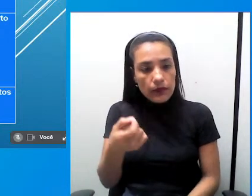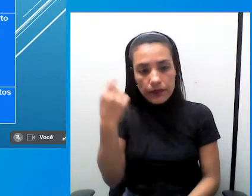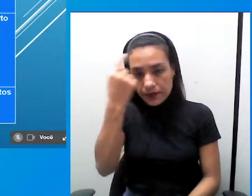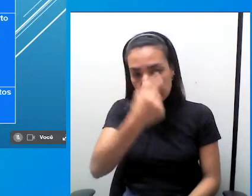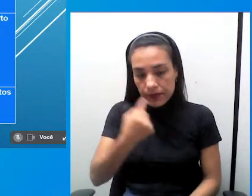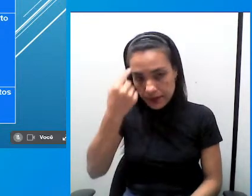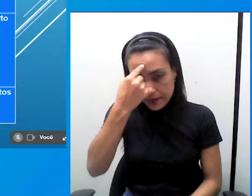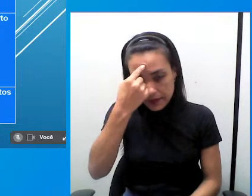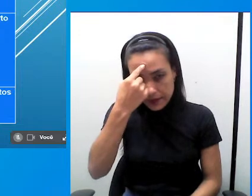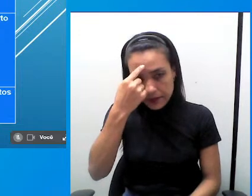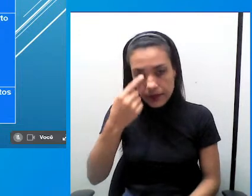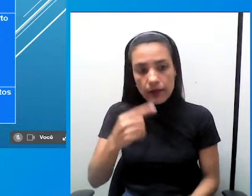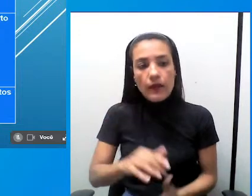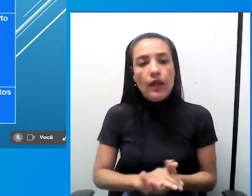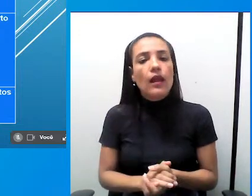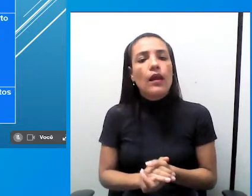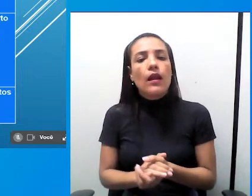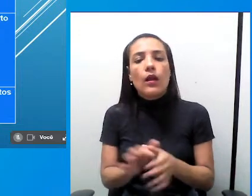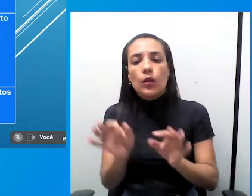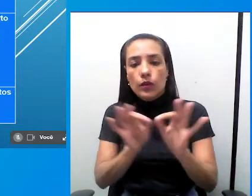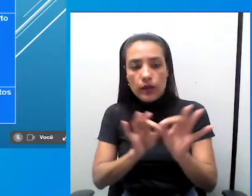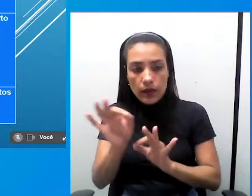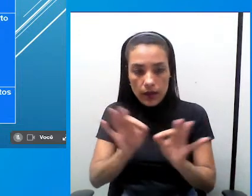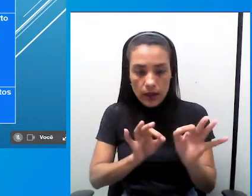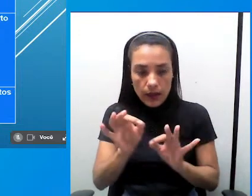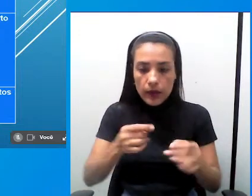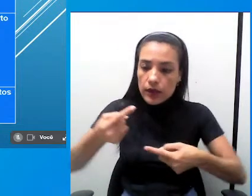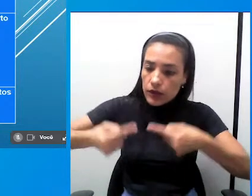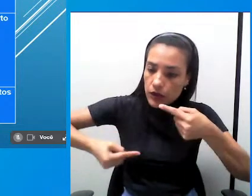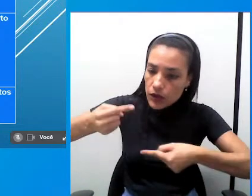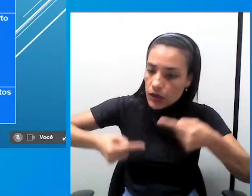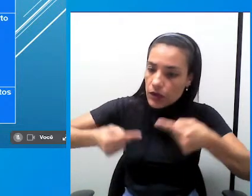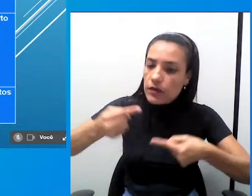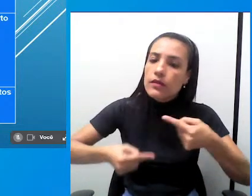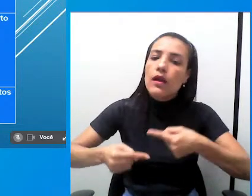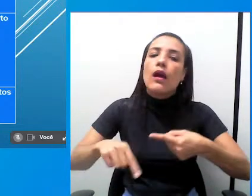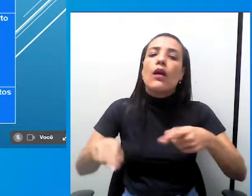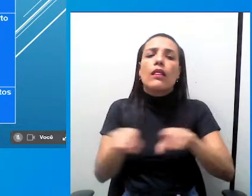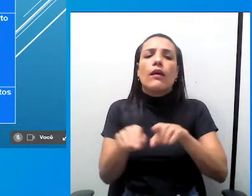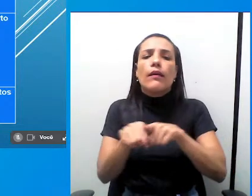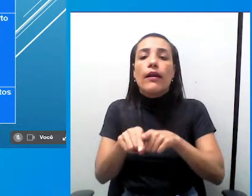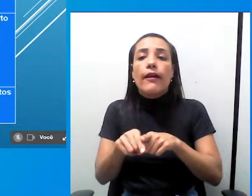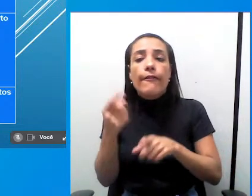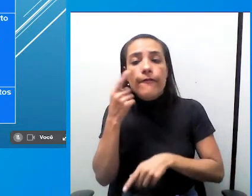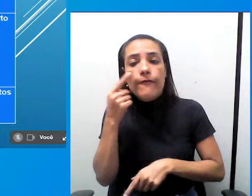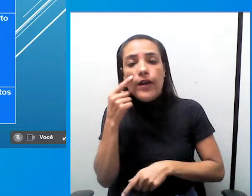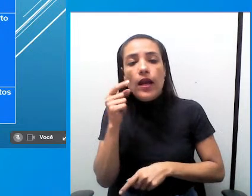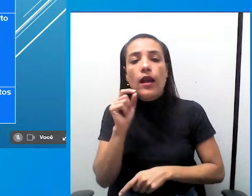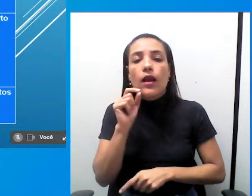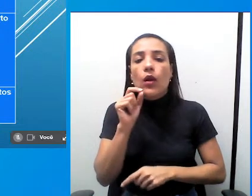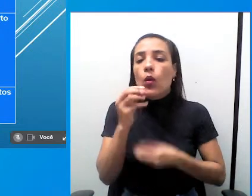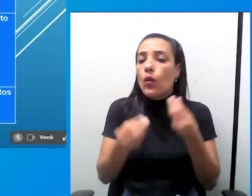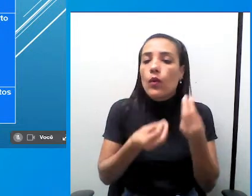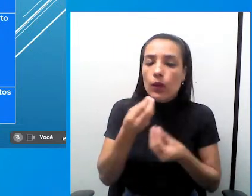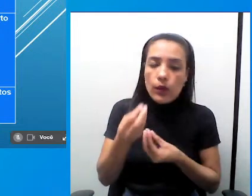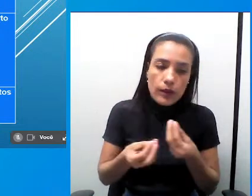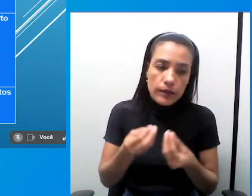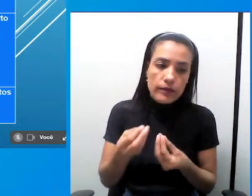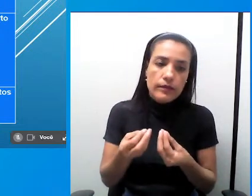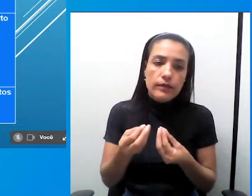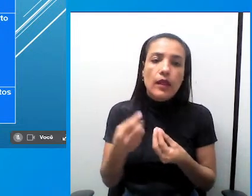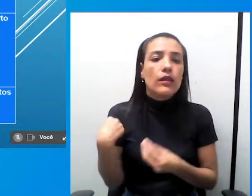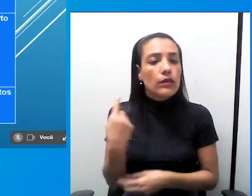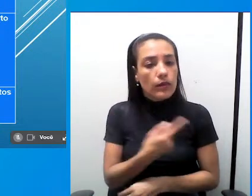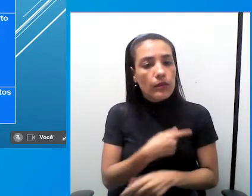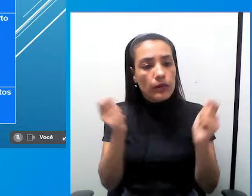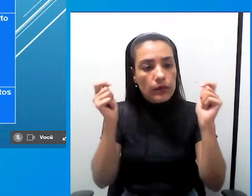24 horas aula, para elaboração, discussão e os desdobramentos desses projetos de extensão, né, para a gente poder